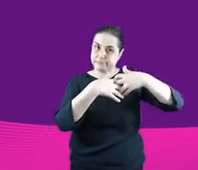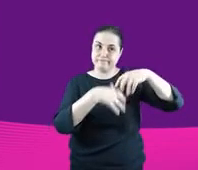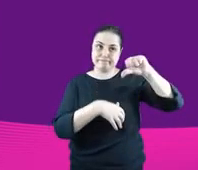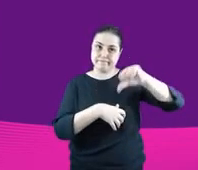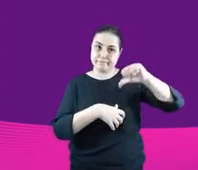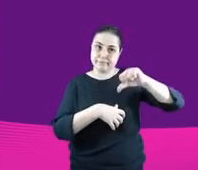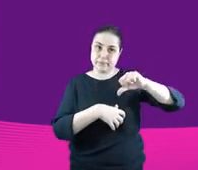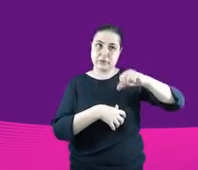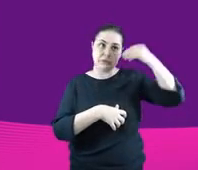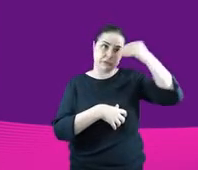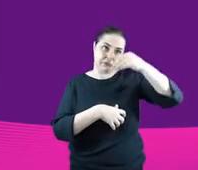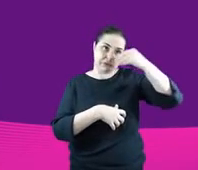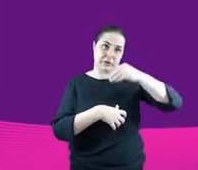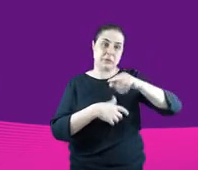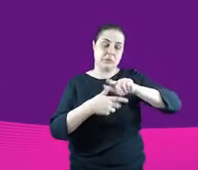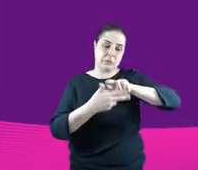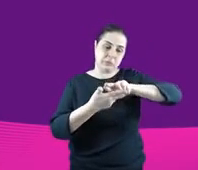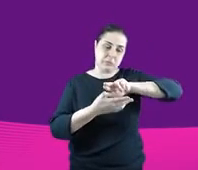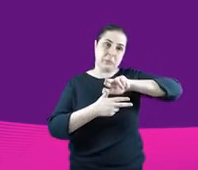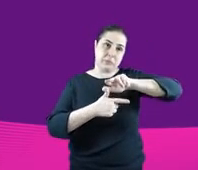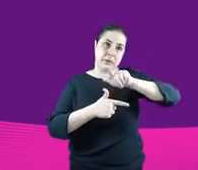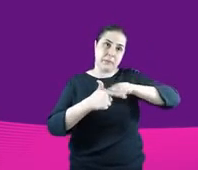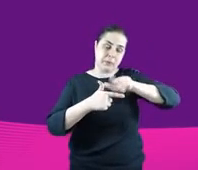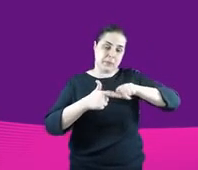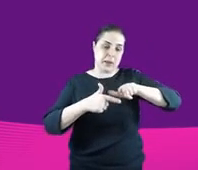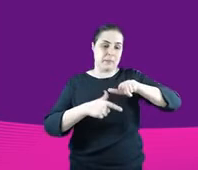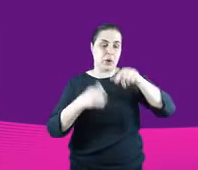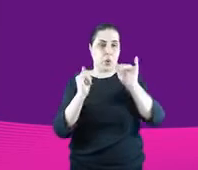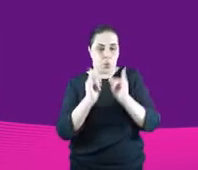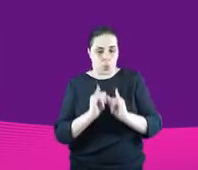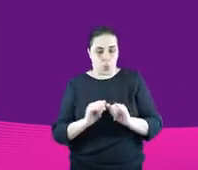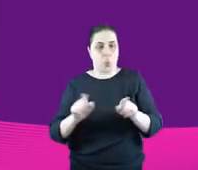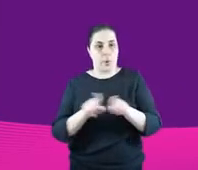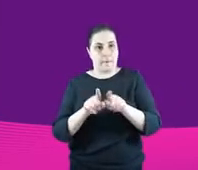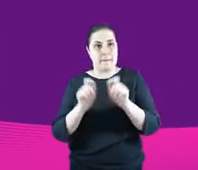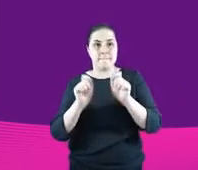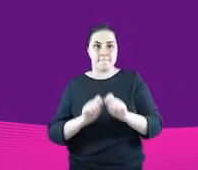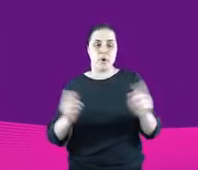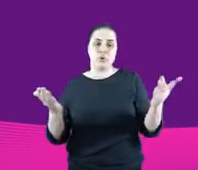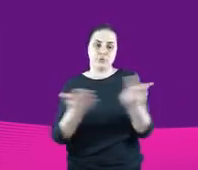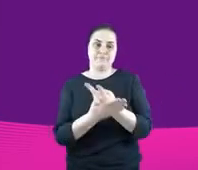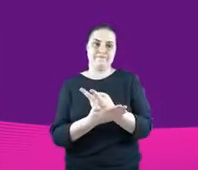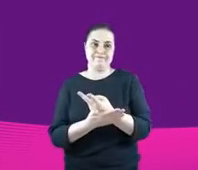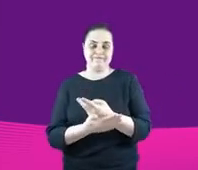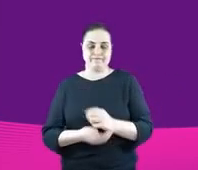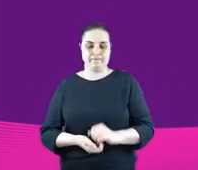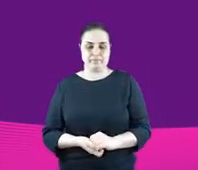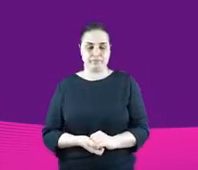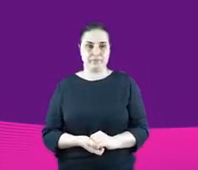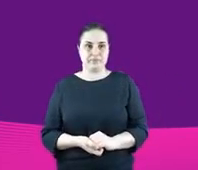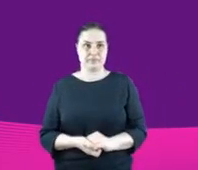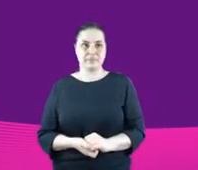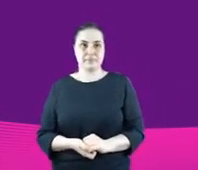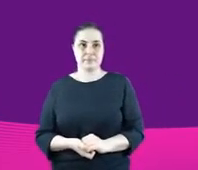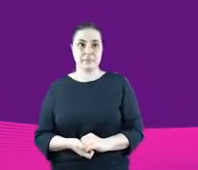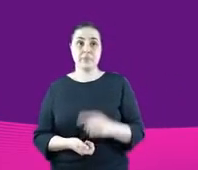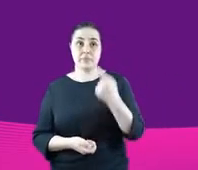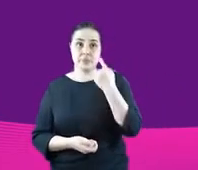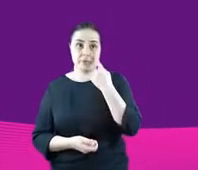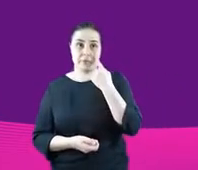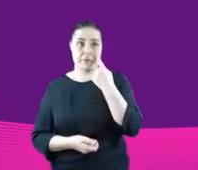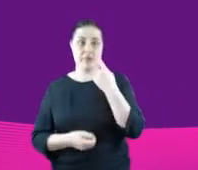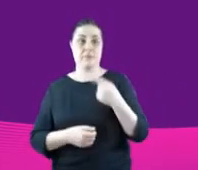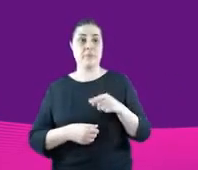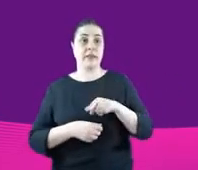Então, as manifestações clínicas da cardiotoxicidade. Se fala muito em insuficiência cardíaca, óbvio, ela é